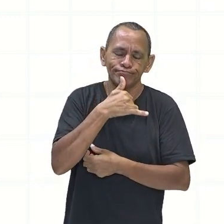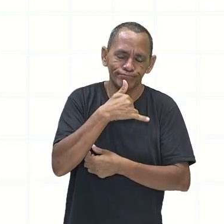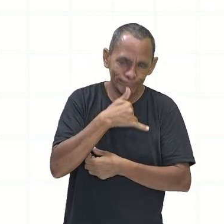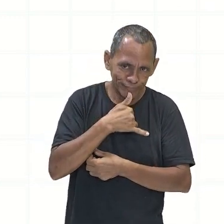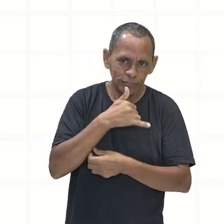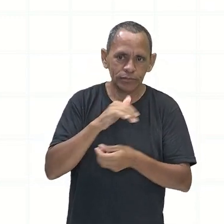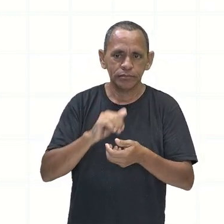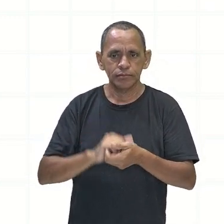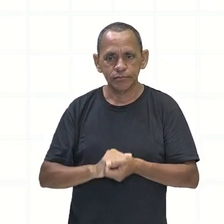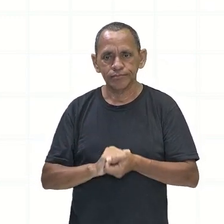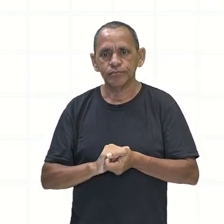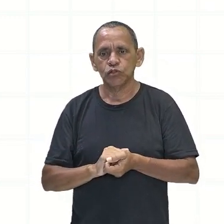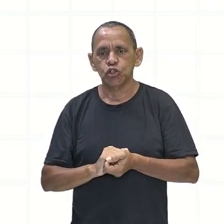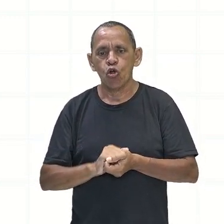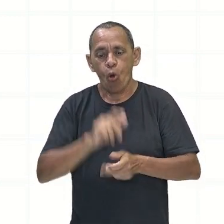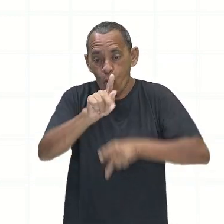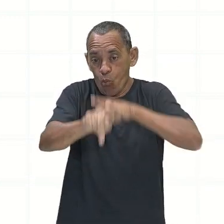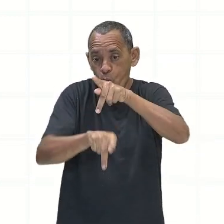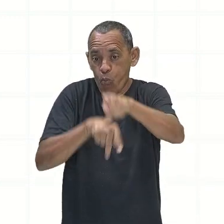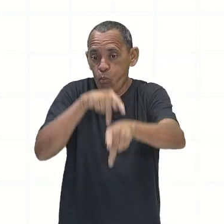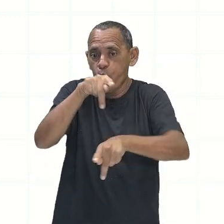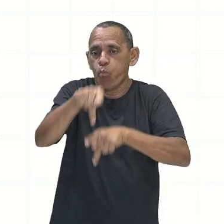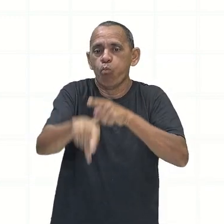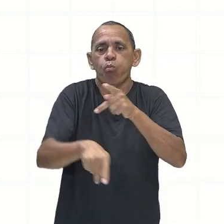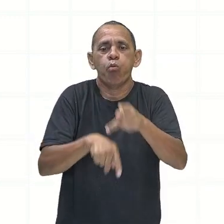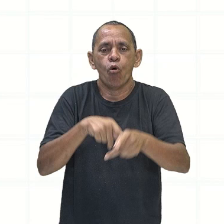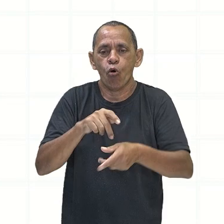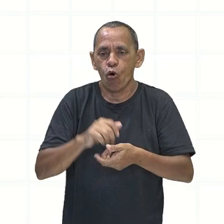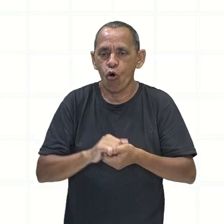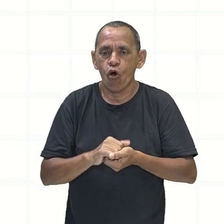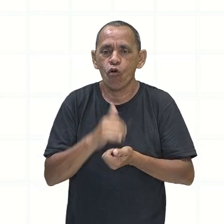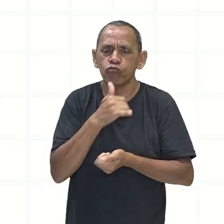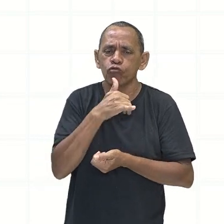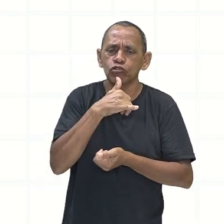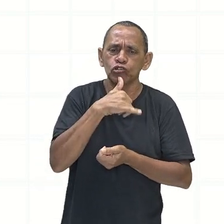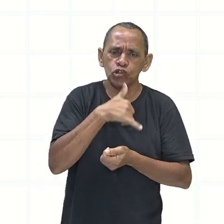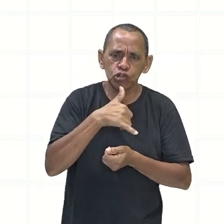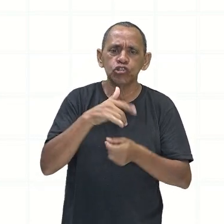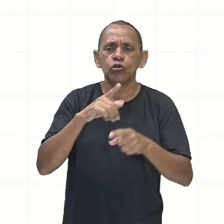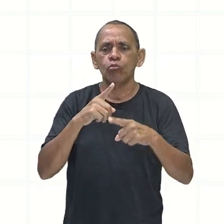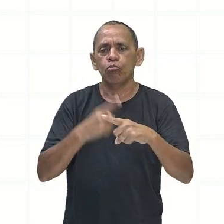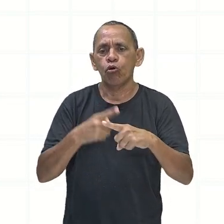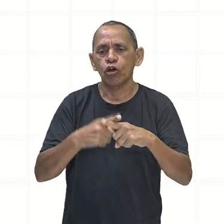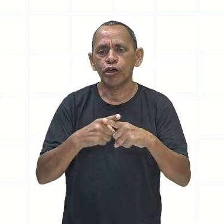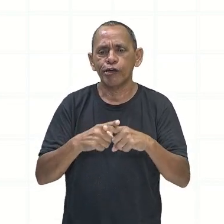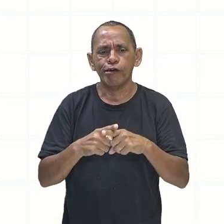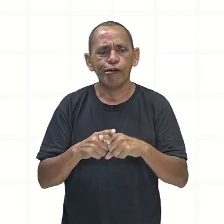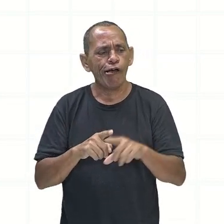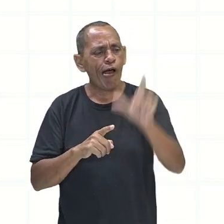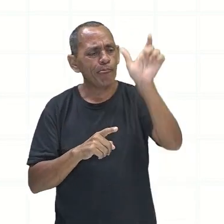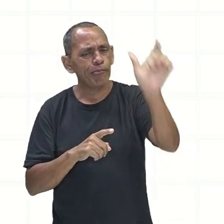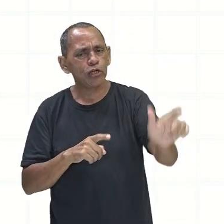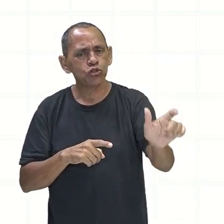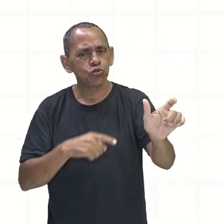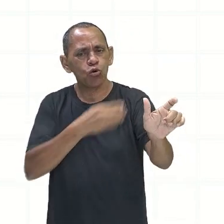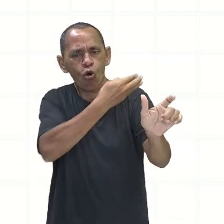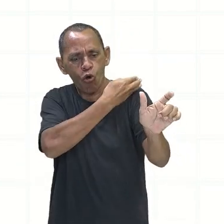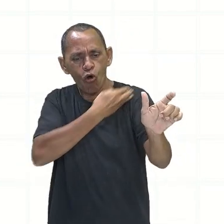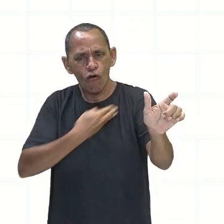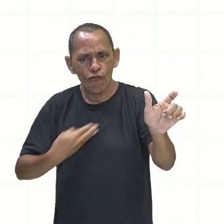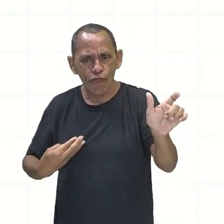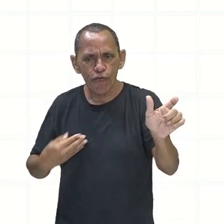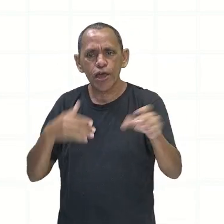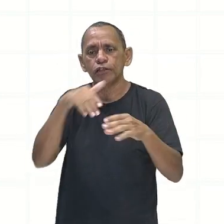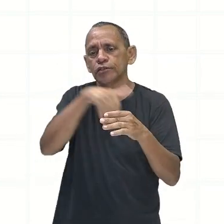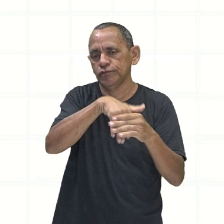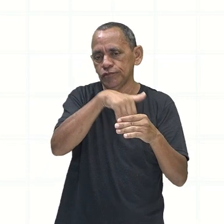A pessoa, o povo aí, ficou decepcionado em relação ao governo ao qual ele elegeu,